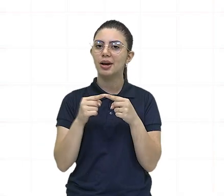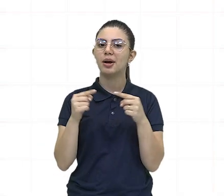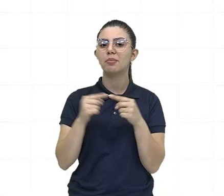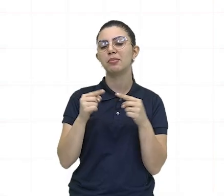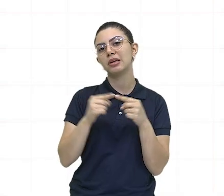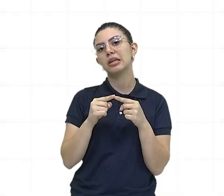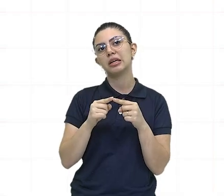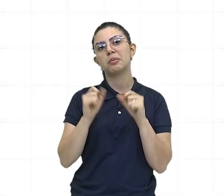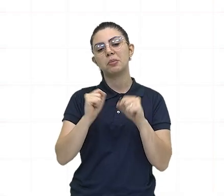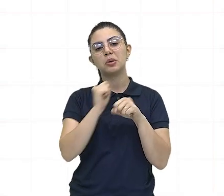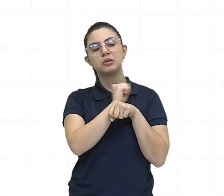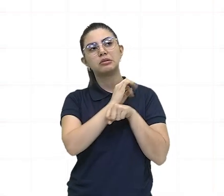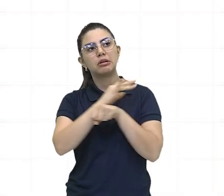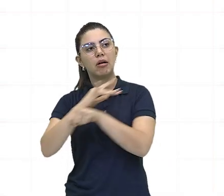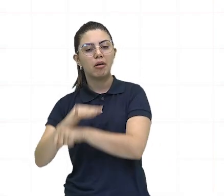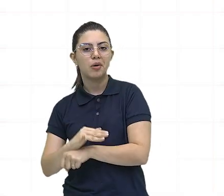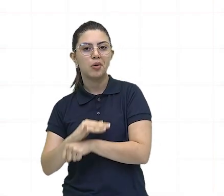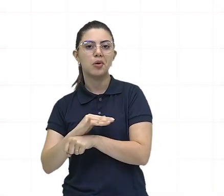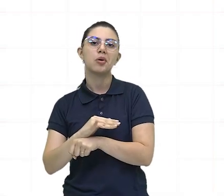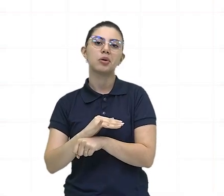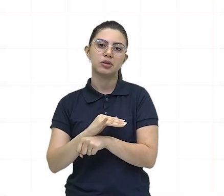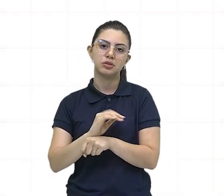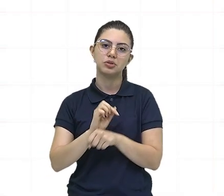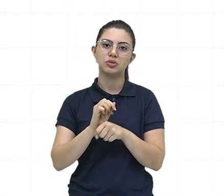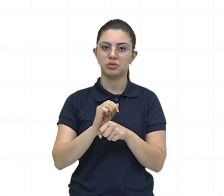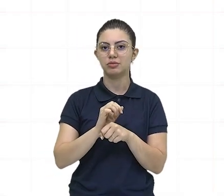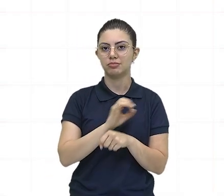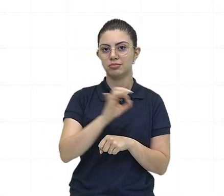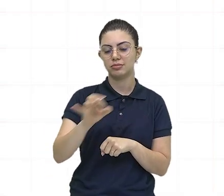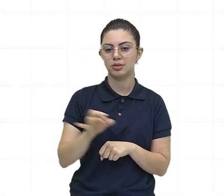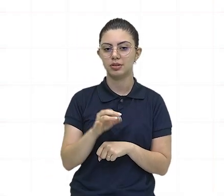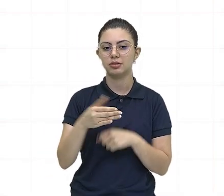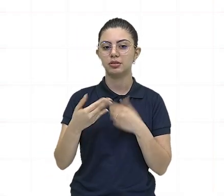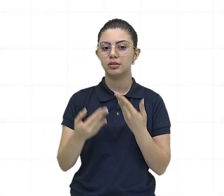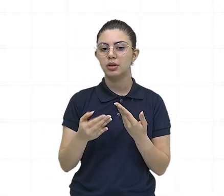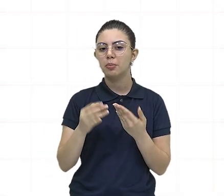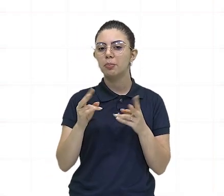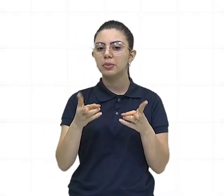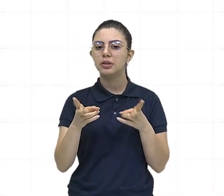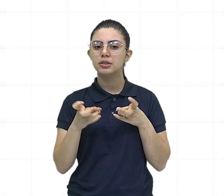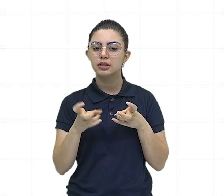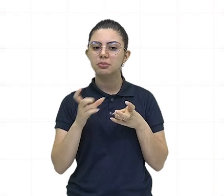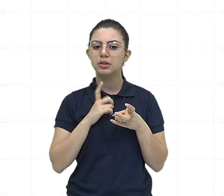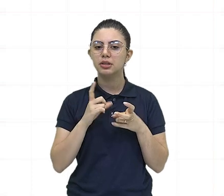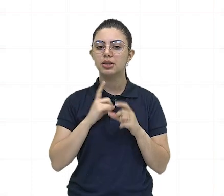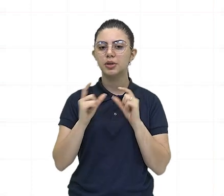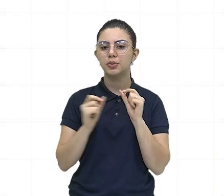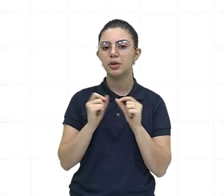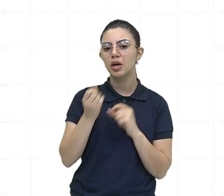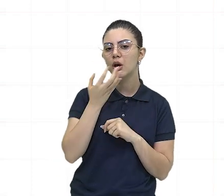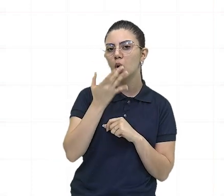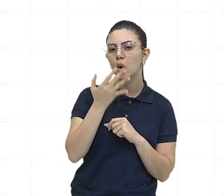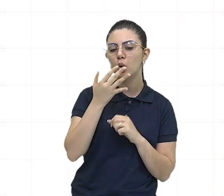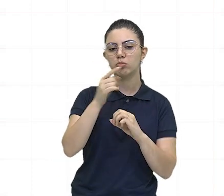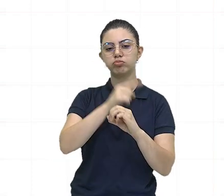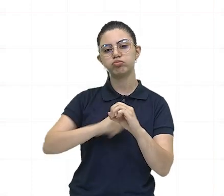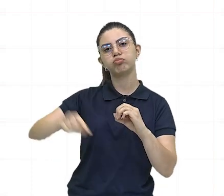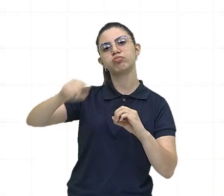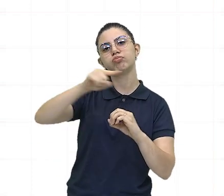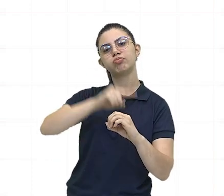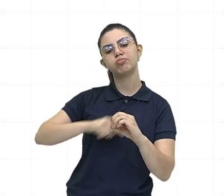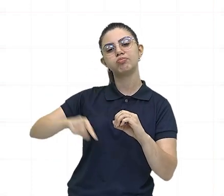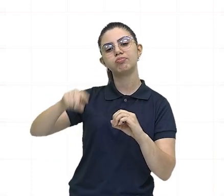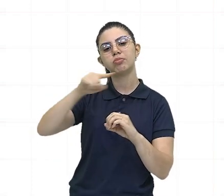asteroide, a um meteoro, a um cometa. Essas linhas, esses círculos, nas verdade, coloridos, eles representam